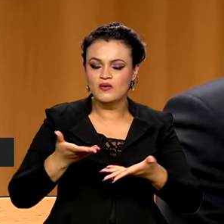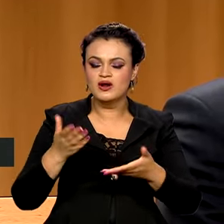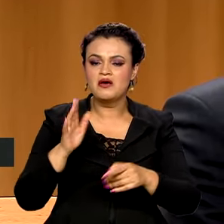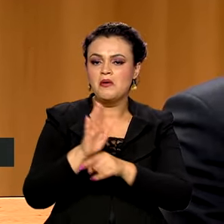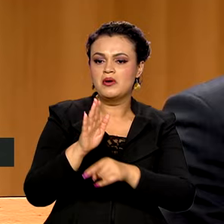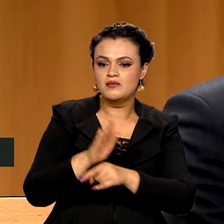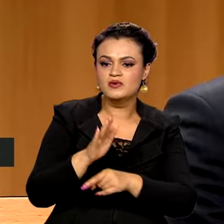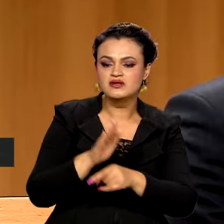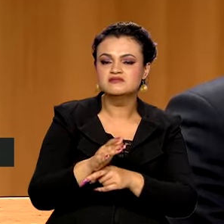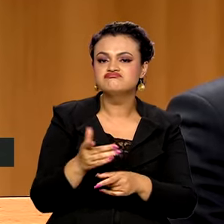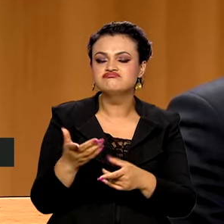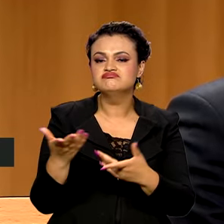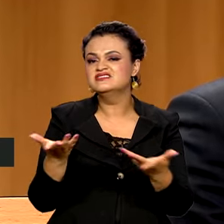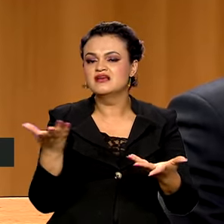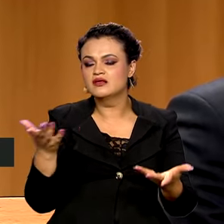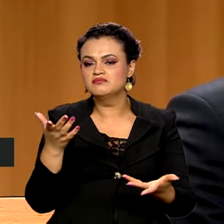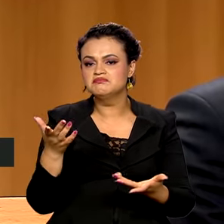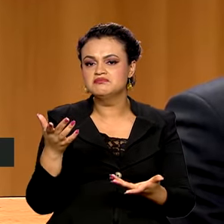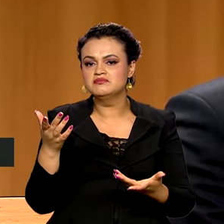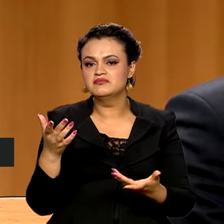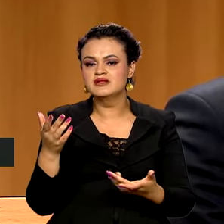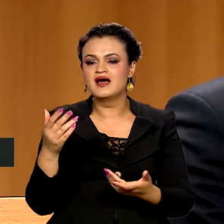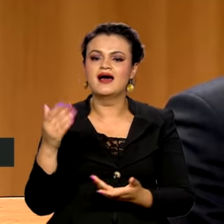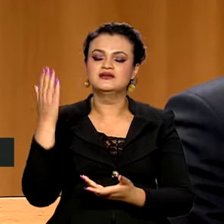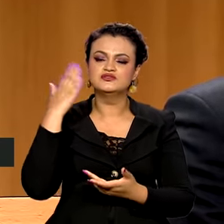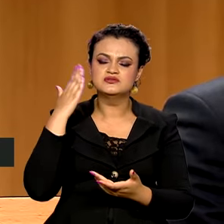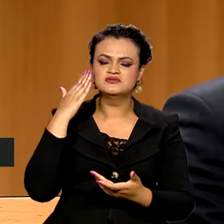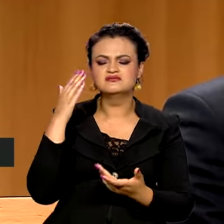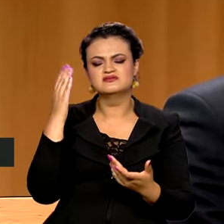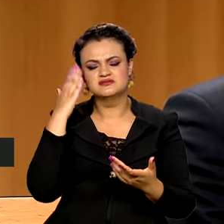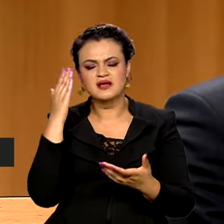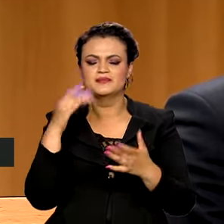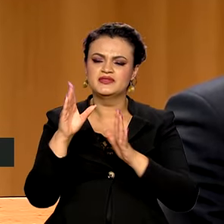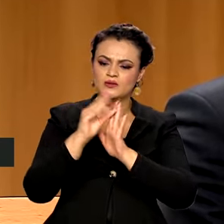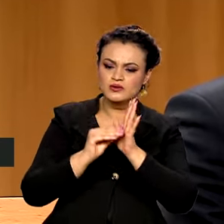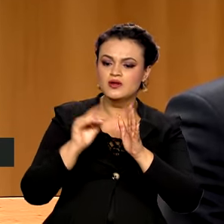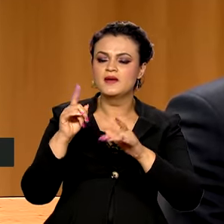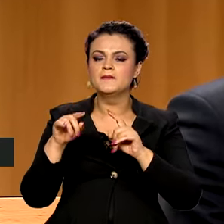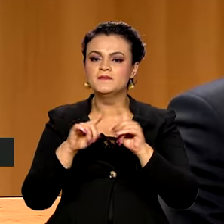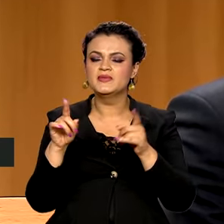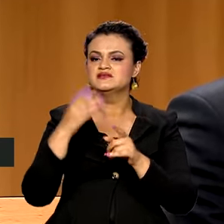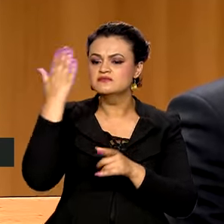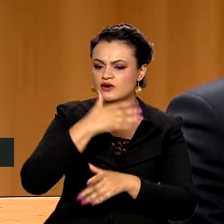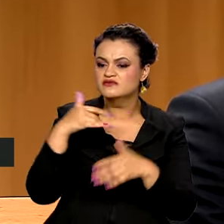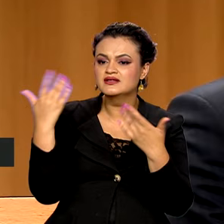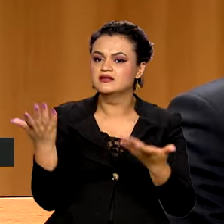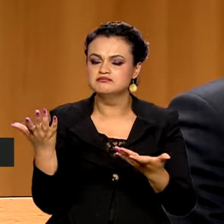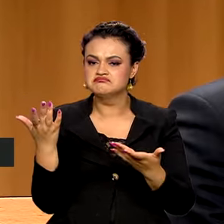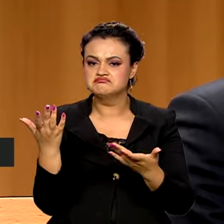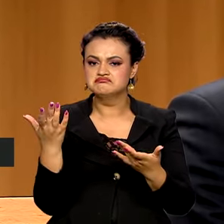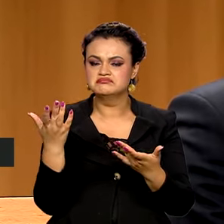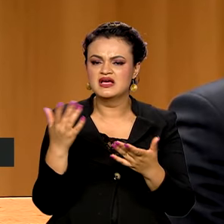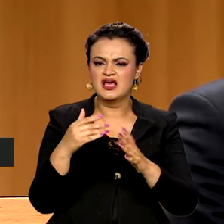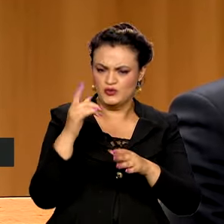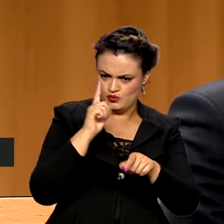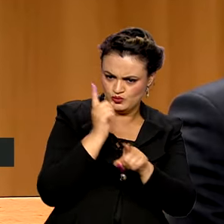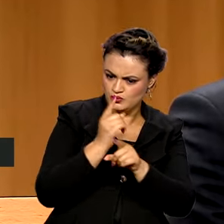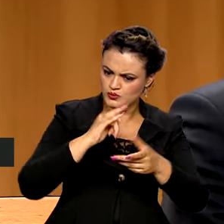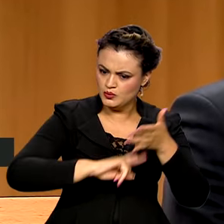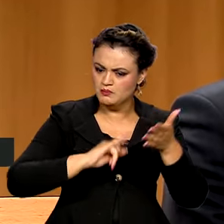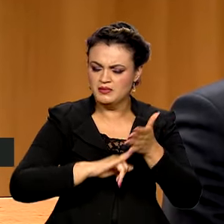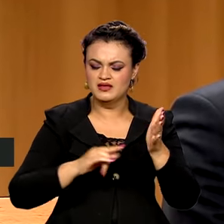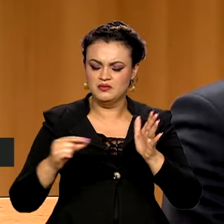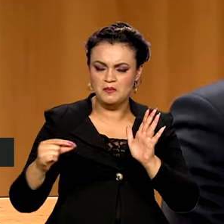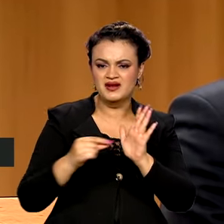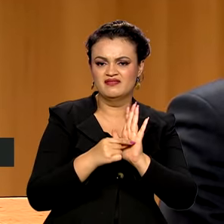Qual é o interesse da PF? O que ele entregou? Sem que a gente entre no conteúdo, mas ele entregou provas, entregou, sei lá, documentos, pendrive. O que